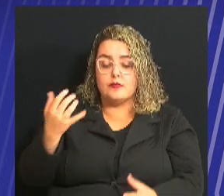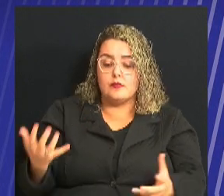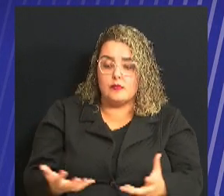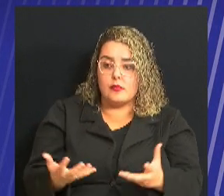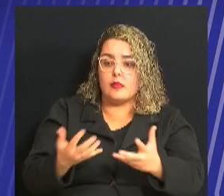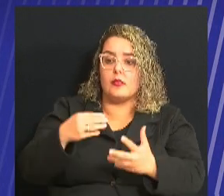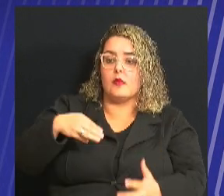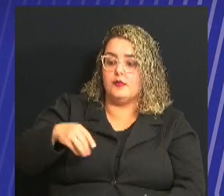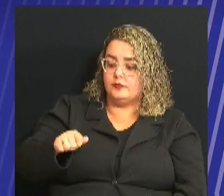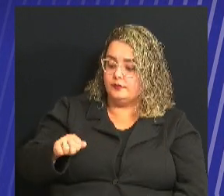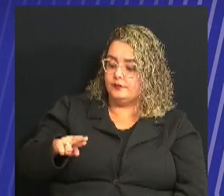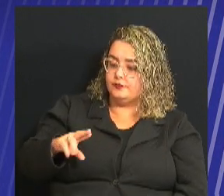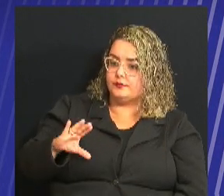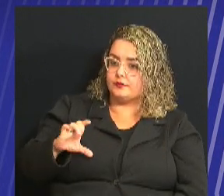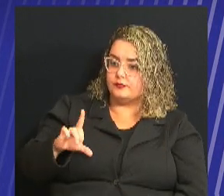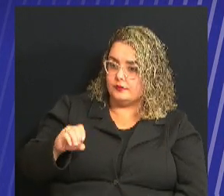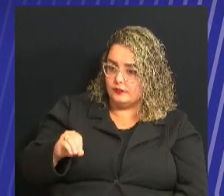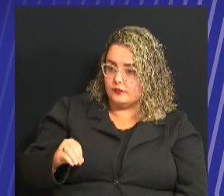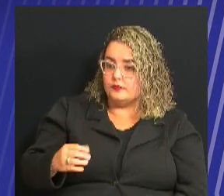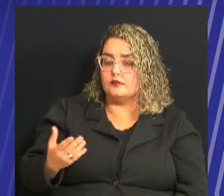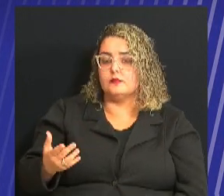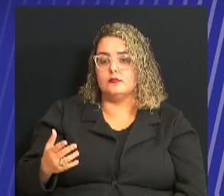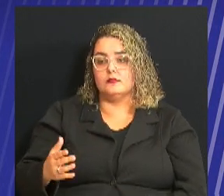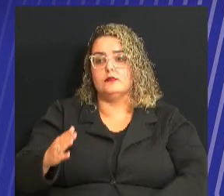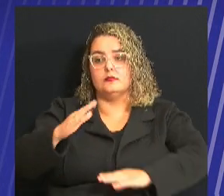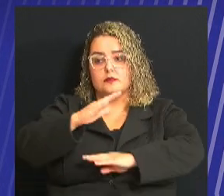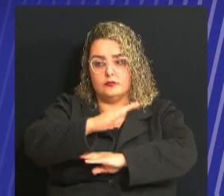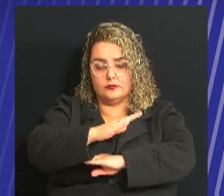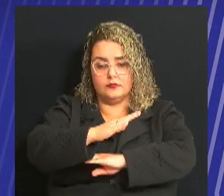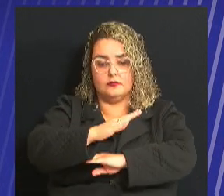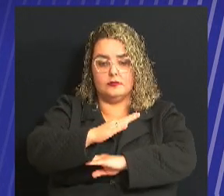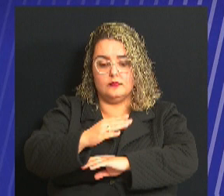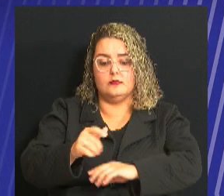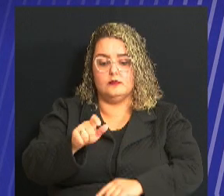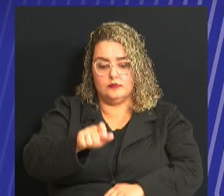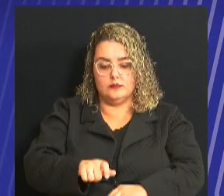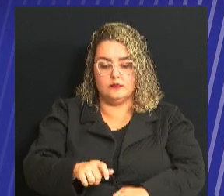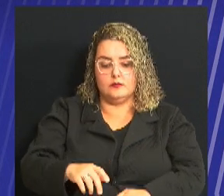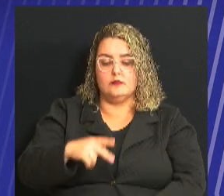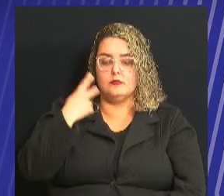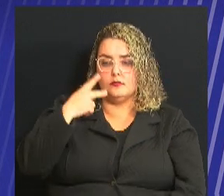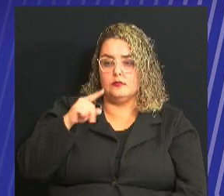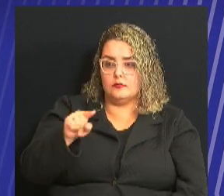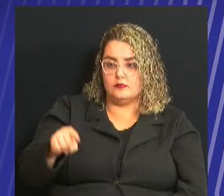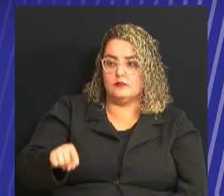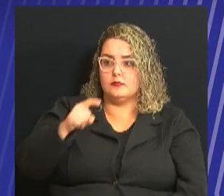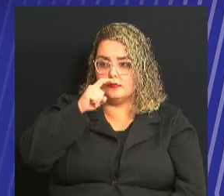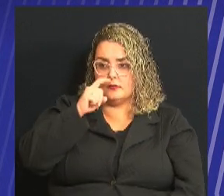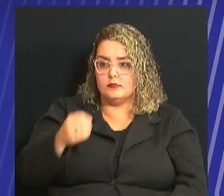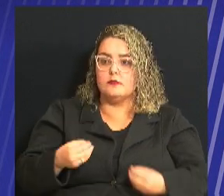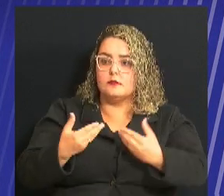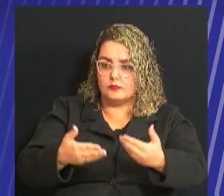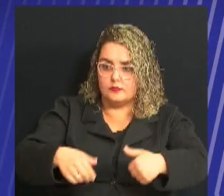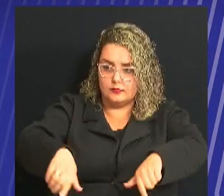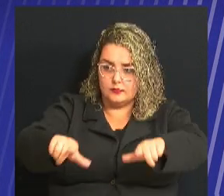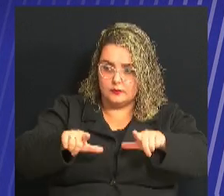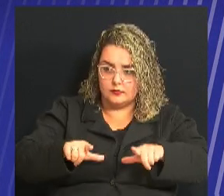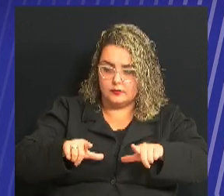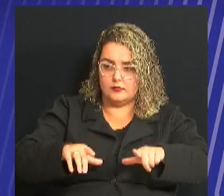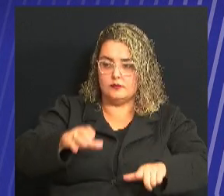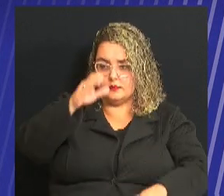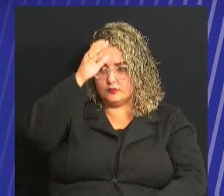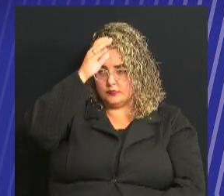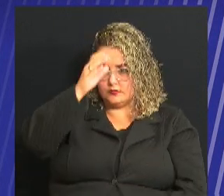Marcelo, é que a Câmara, através do vereador José Carlos, resolveu conceder o título de